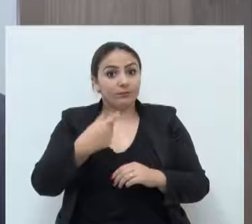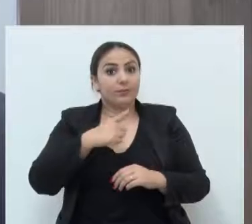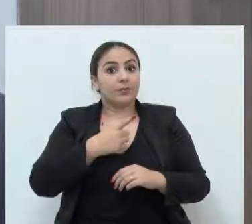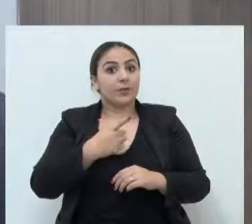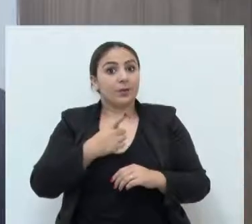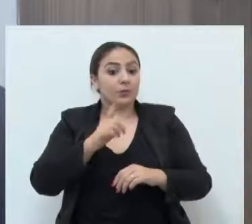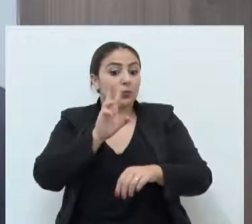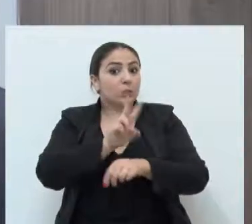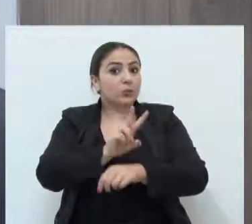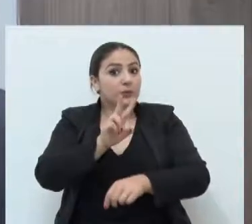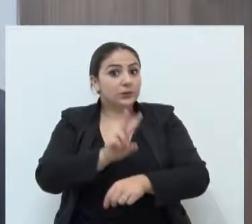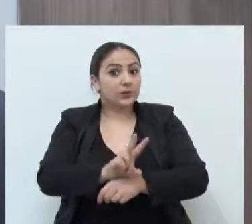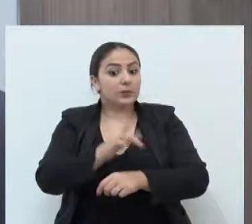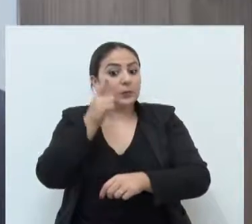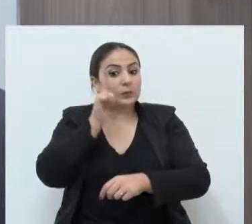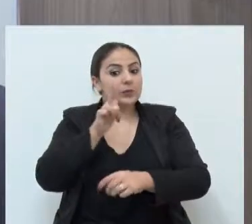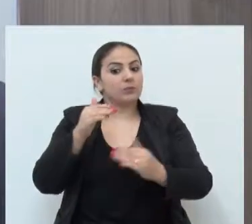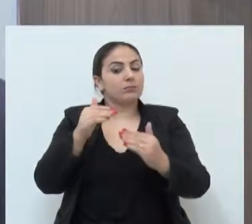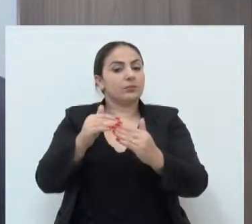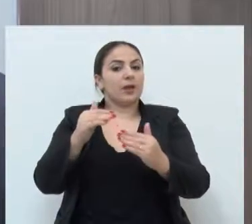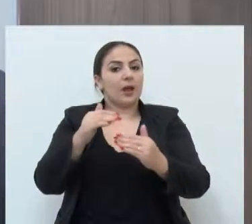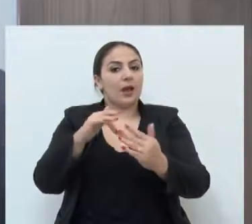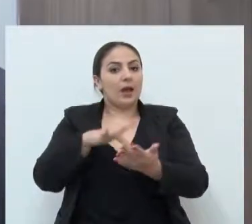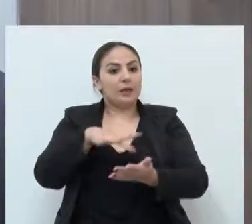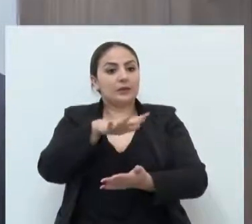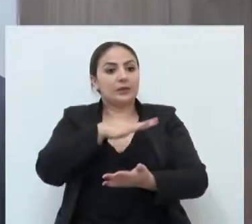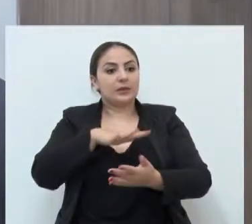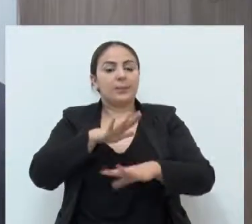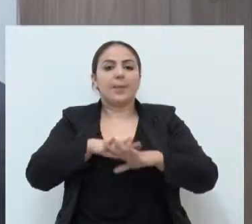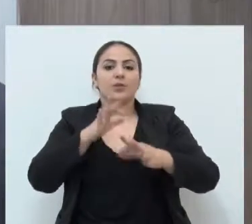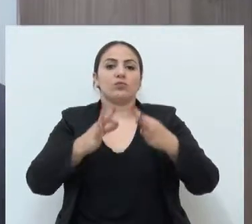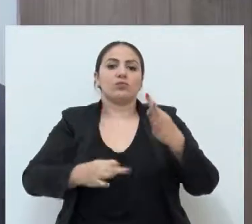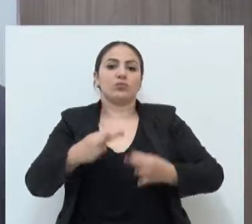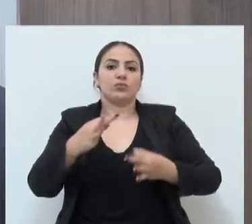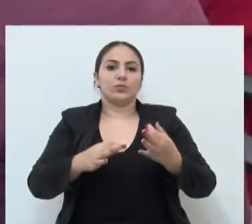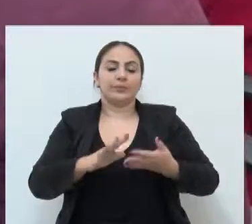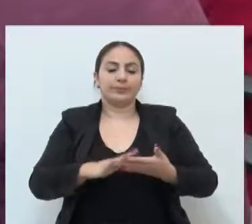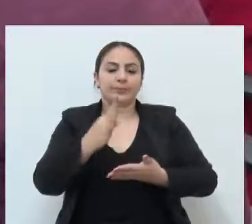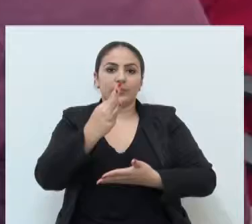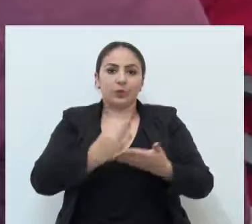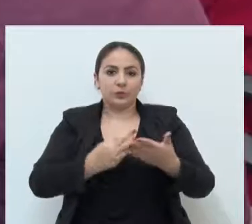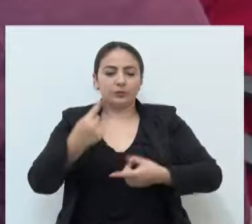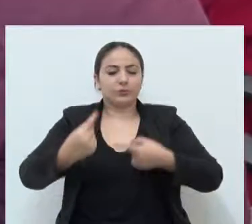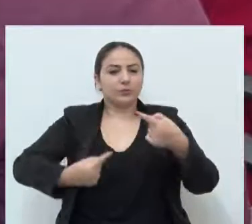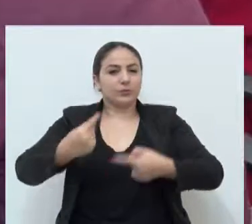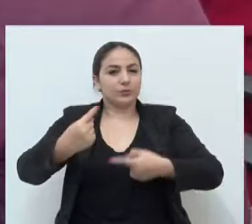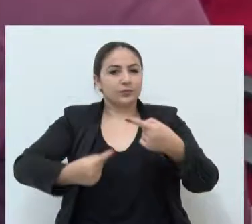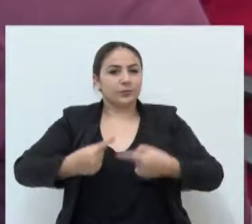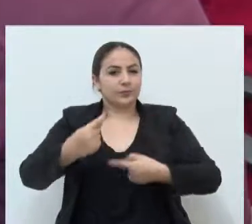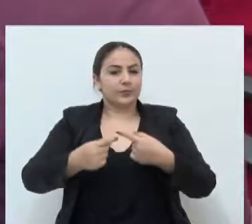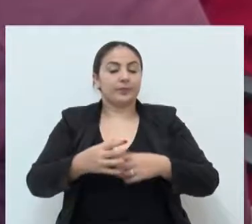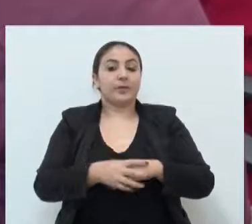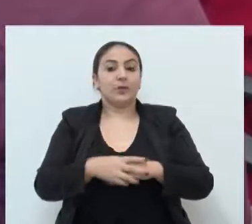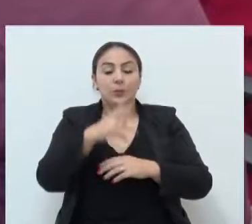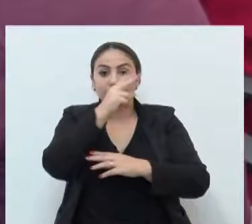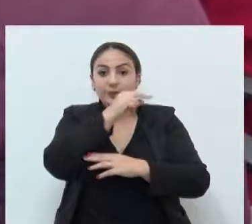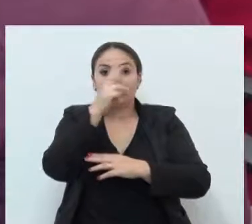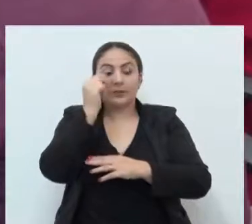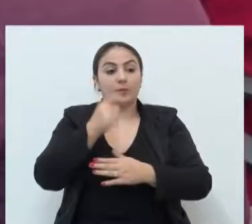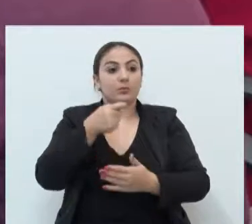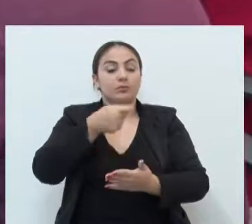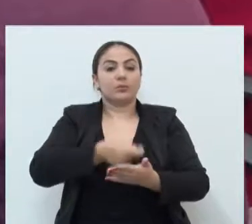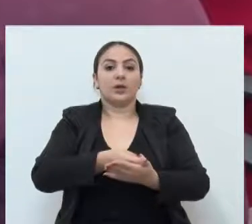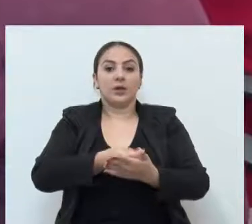muito cuidado para que esteja de acordo com a realidade e também de forma justa, né? O texto em tramitação do Poder